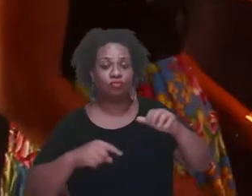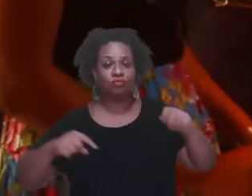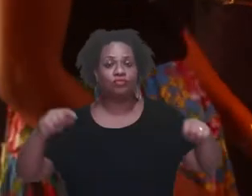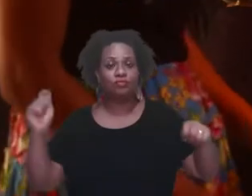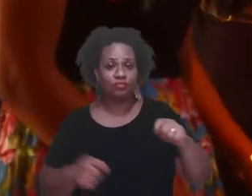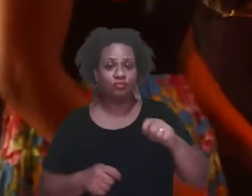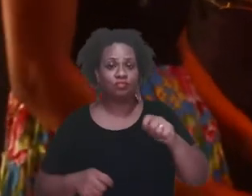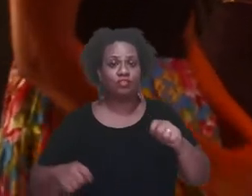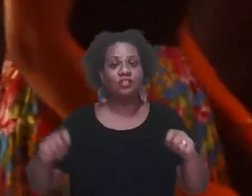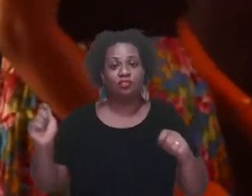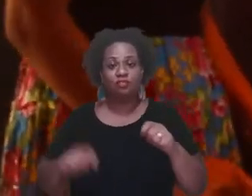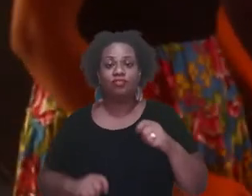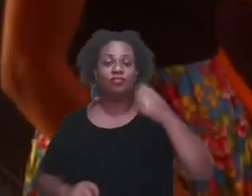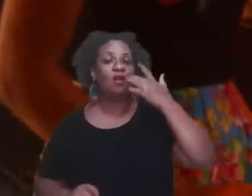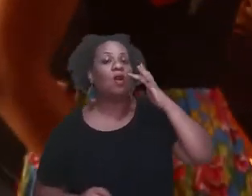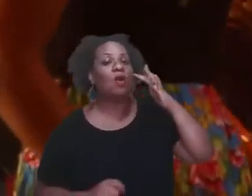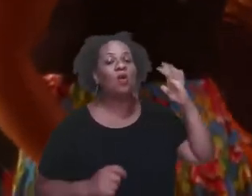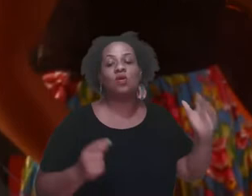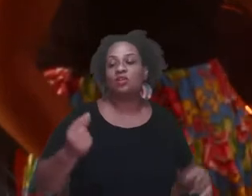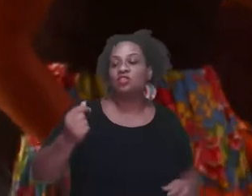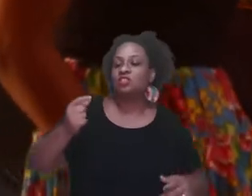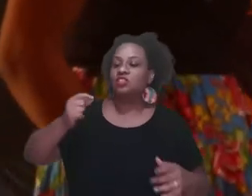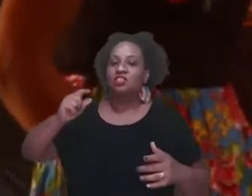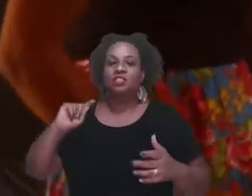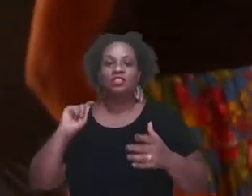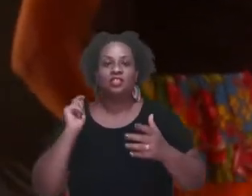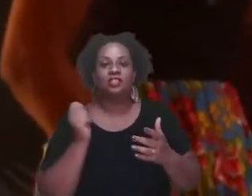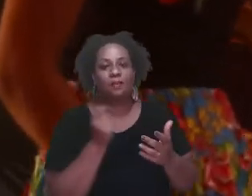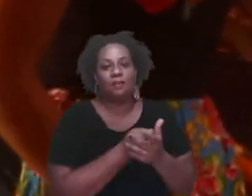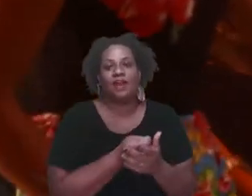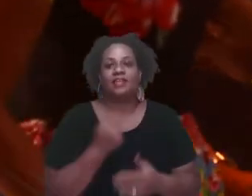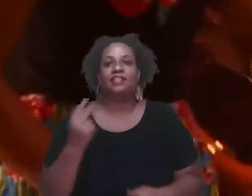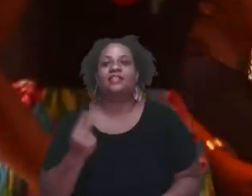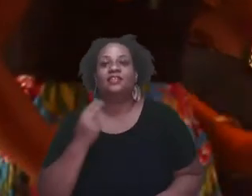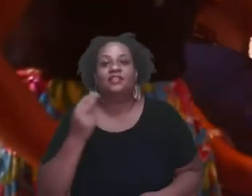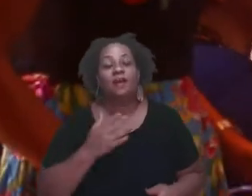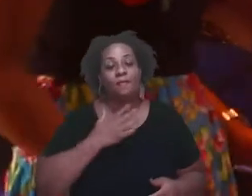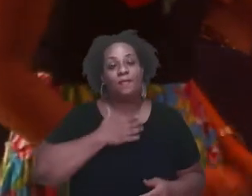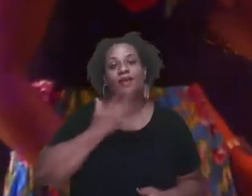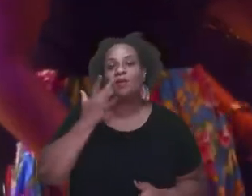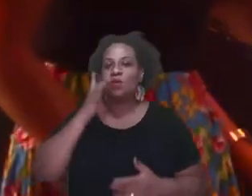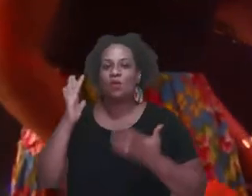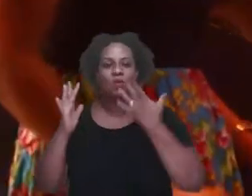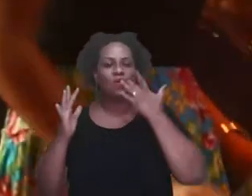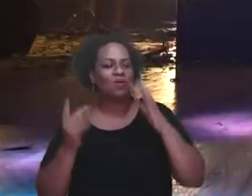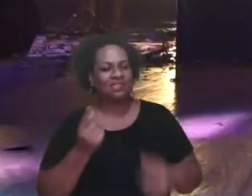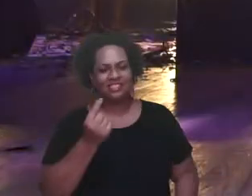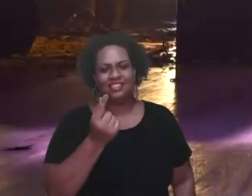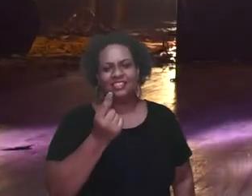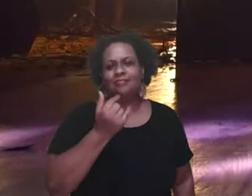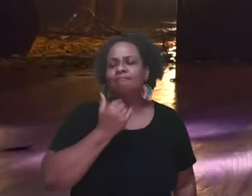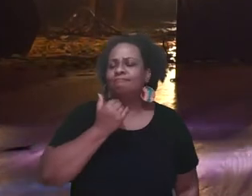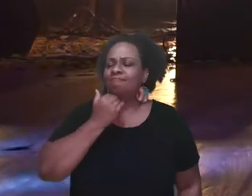esse bom porque se bumbum vale ouro não há dinheiro que pague esse tá bom né Deus introdução a dinheiro que